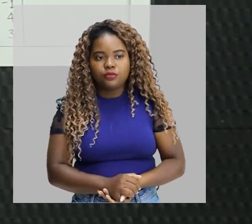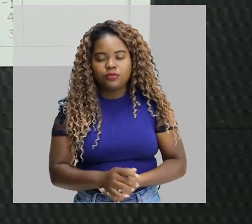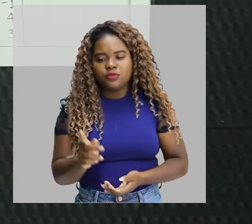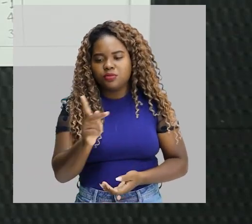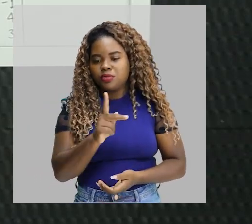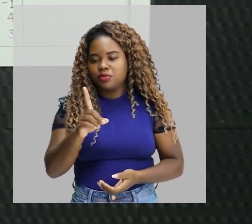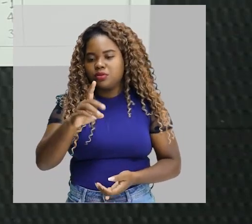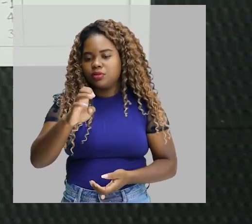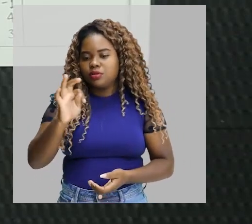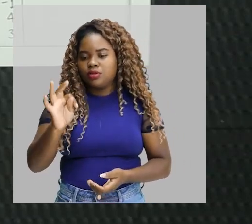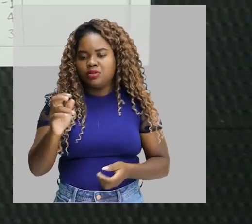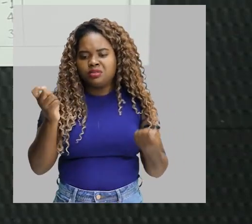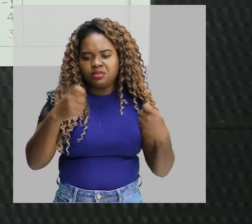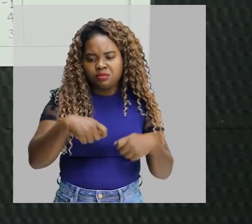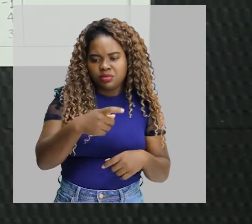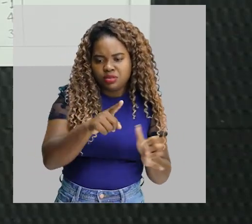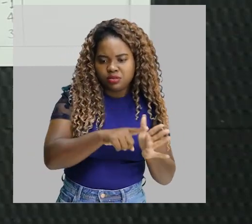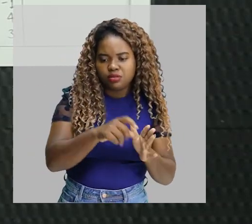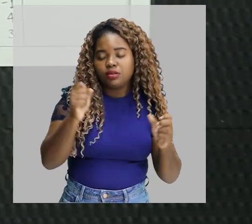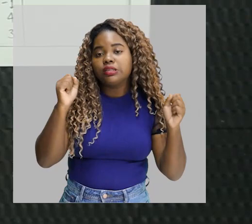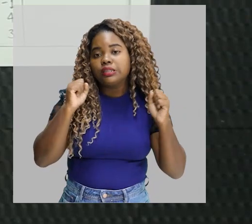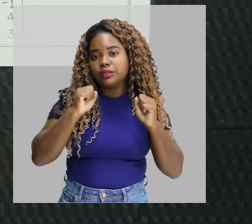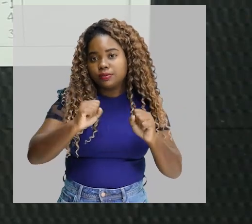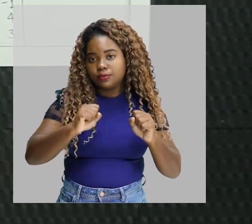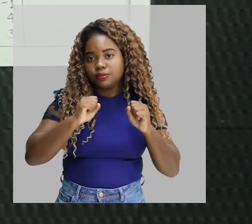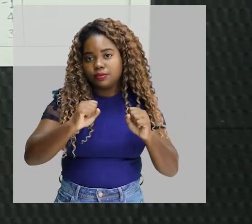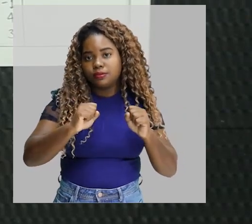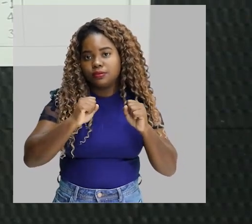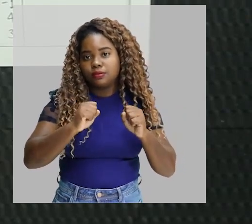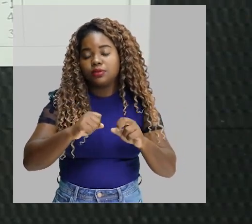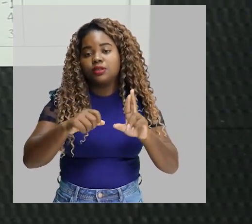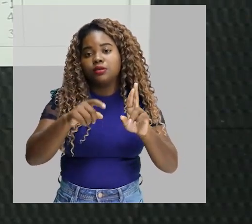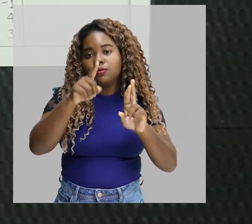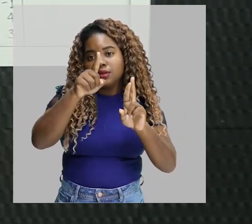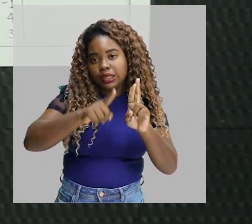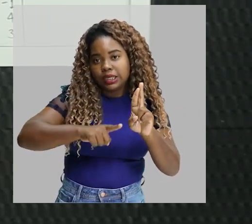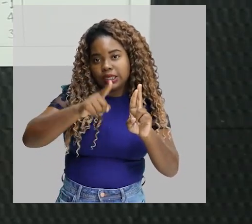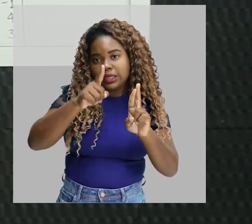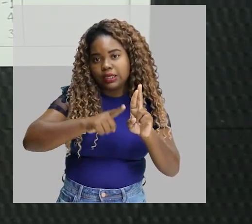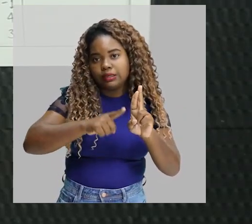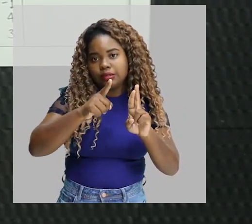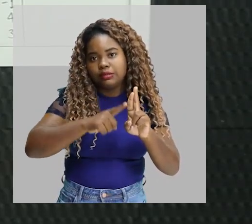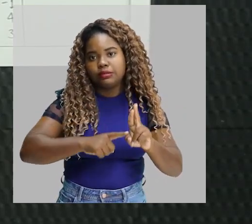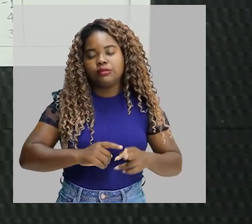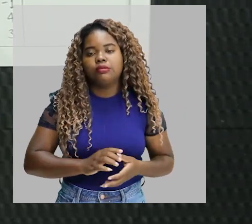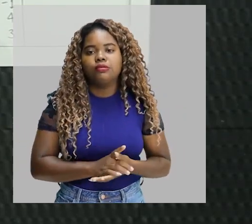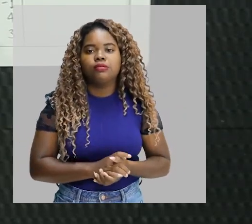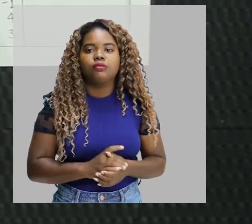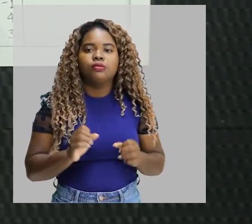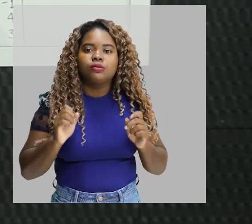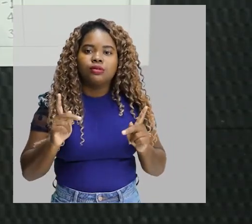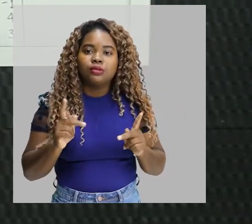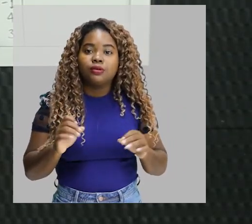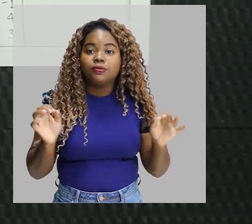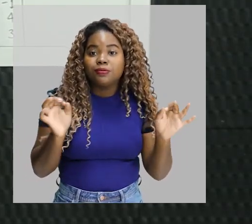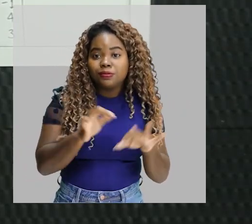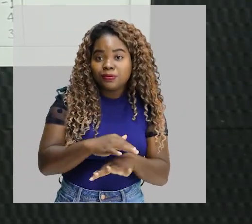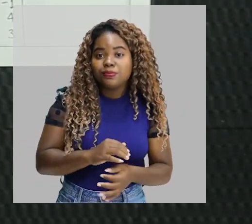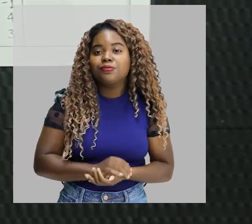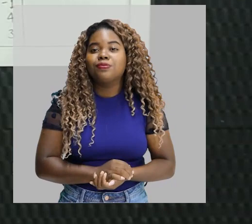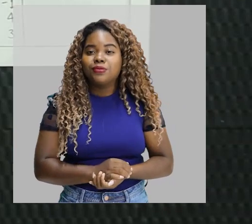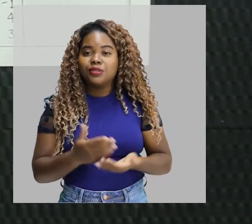a pessoa determinante pode ser negativo pode determinante é o número real conjunto dos números reais beleza